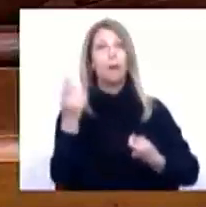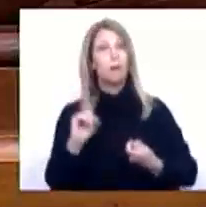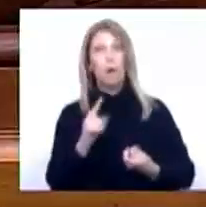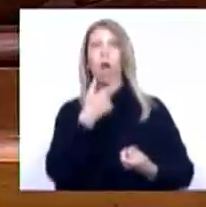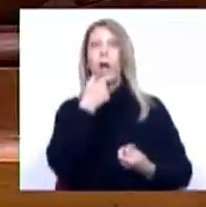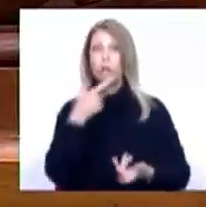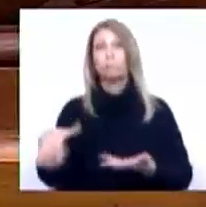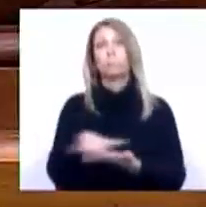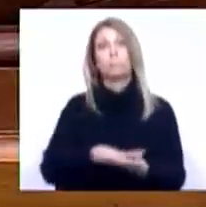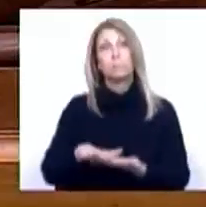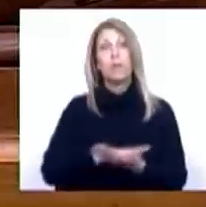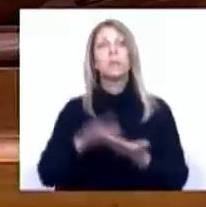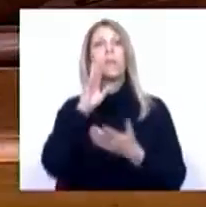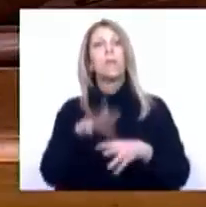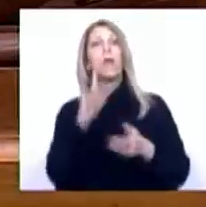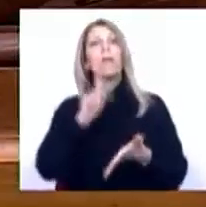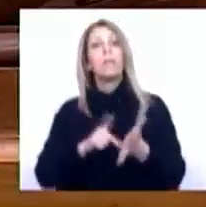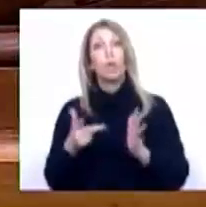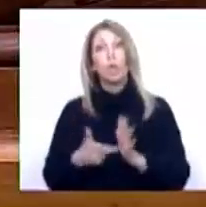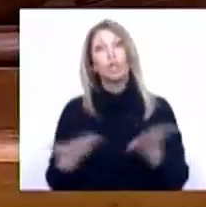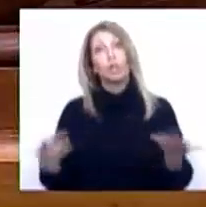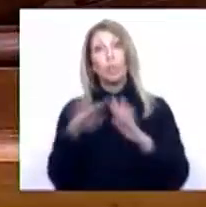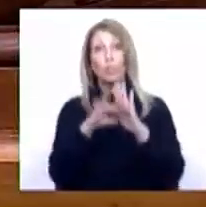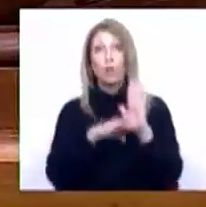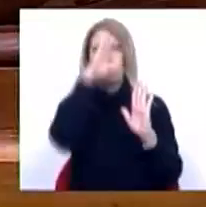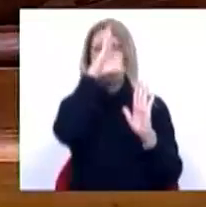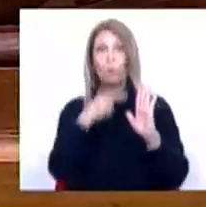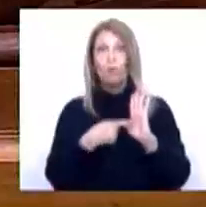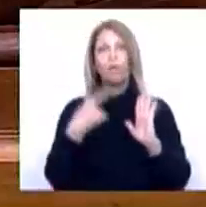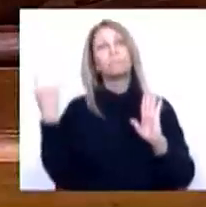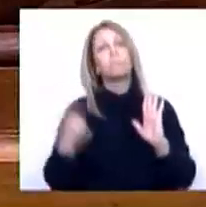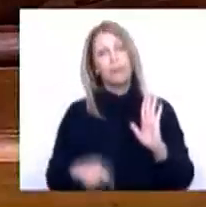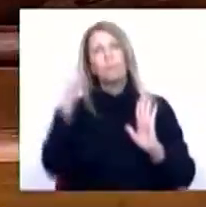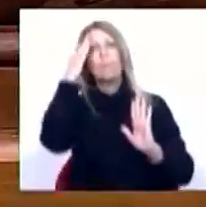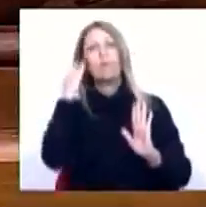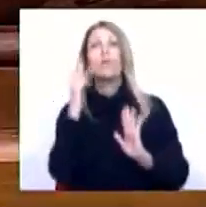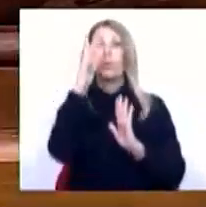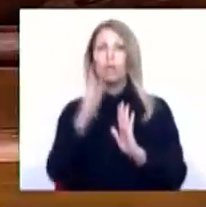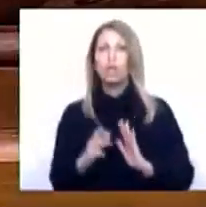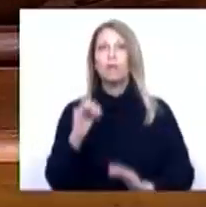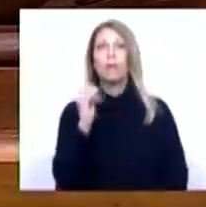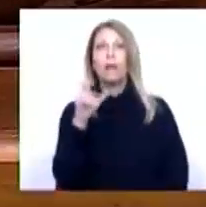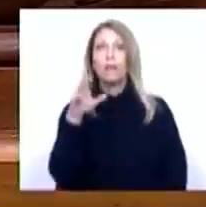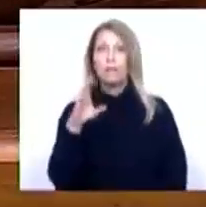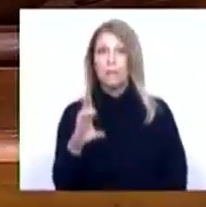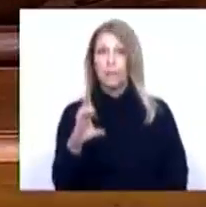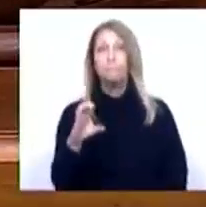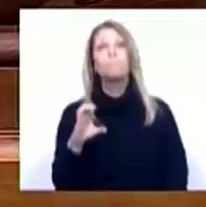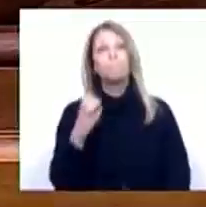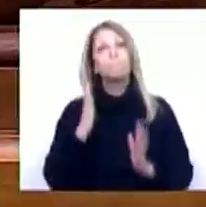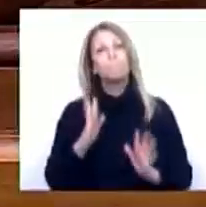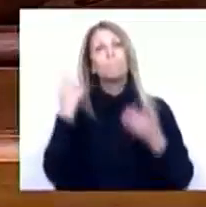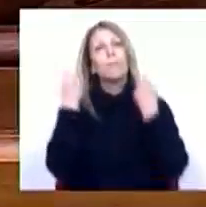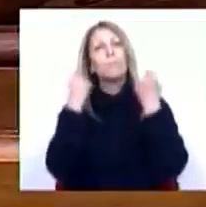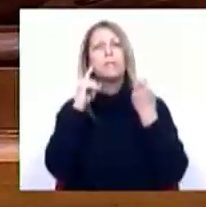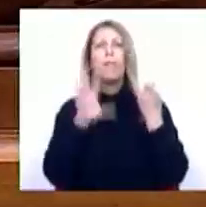tecnológica. E desde logo no programa de governo está prevista a descida seletiva do IRC, temos que desenhar um pacote que possa